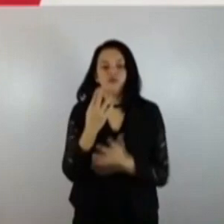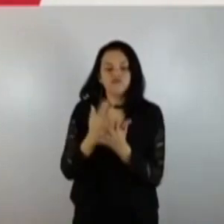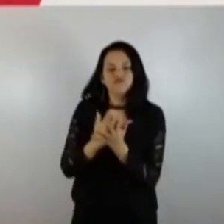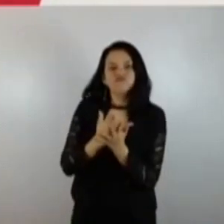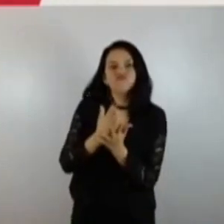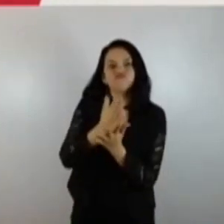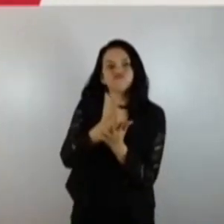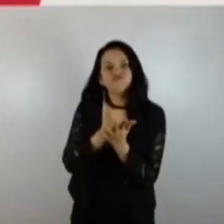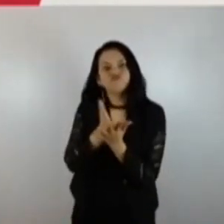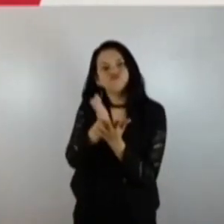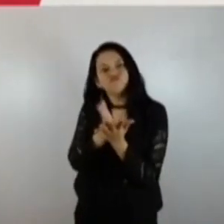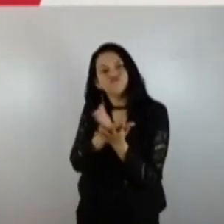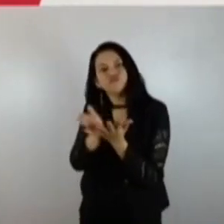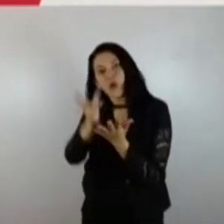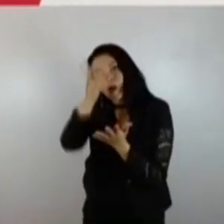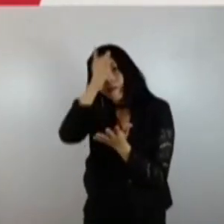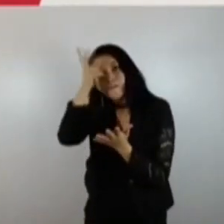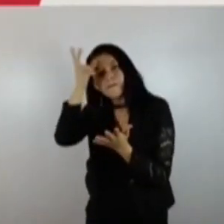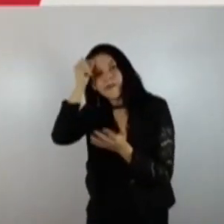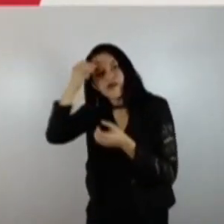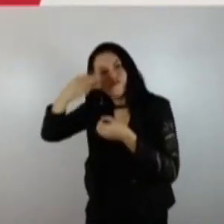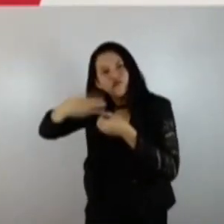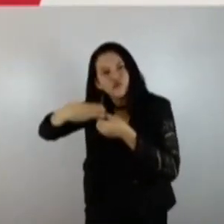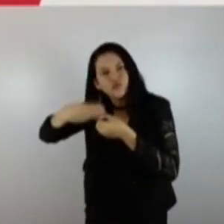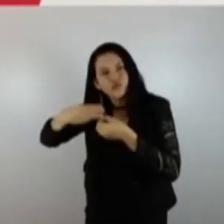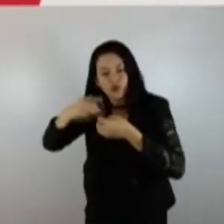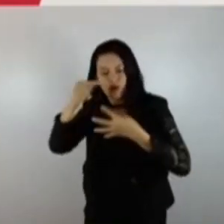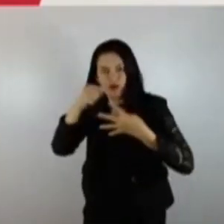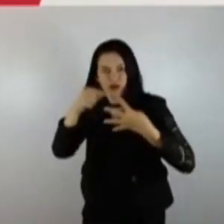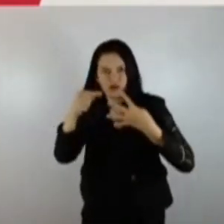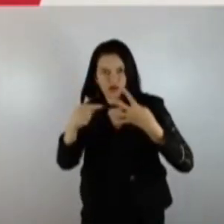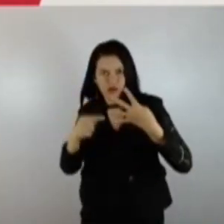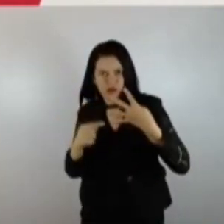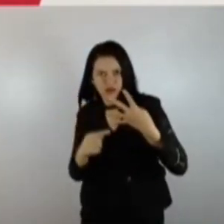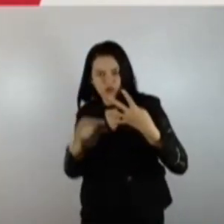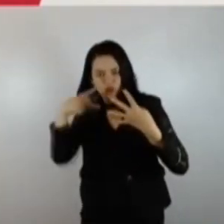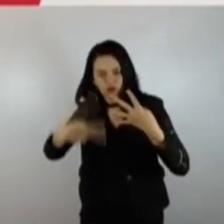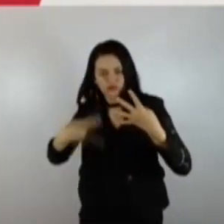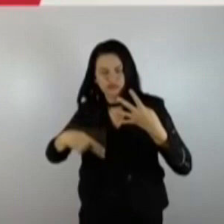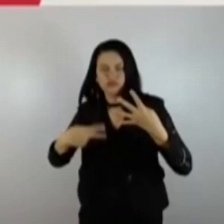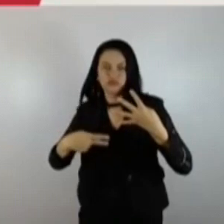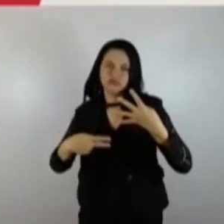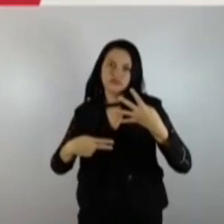diretriz para as prefeituras municipais, as 4 prefeituras municipais da